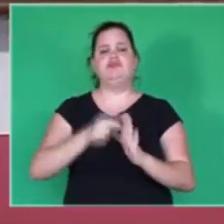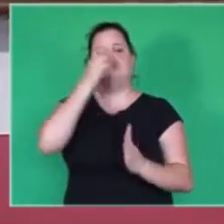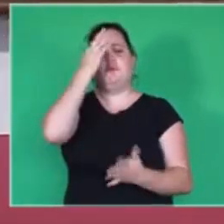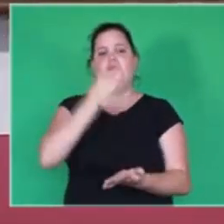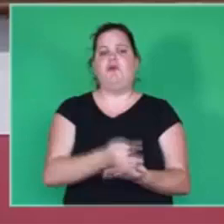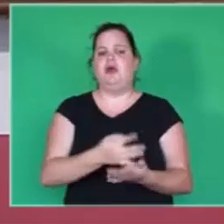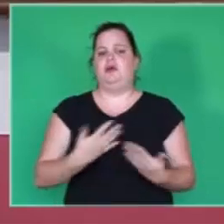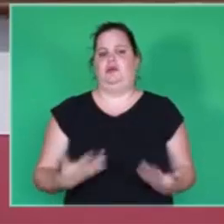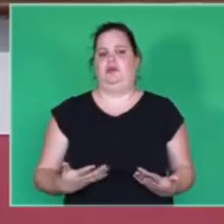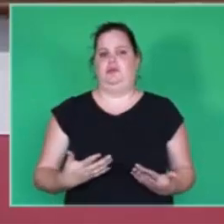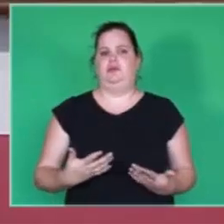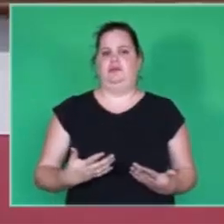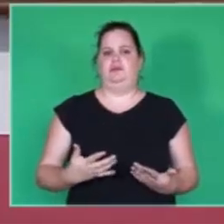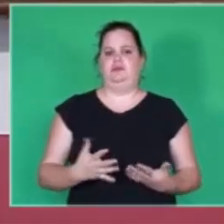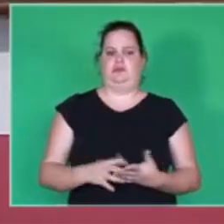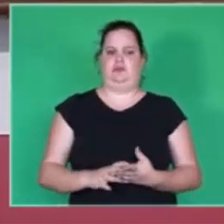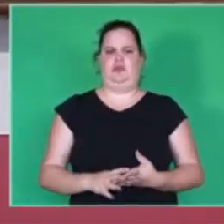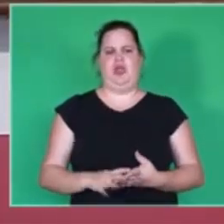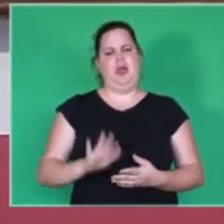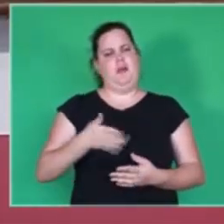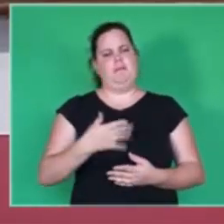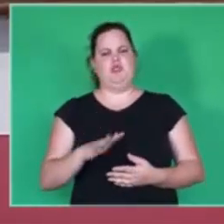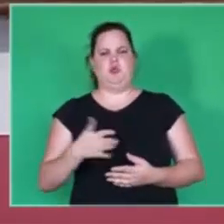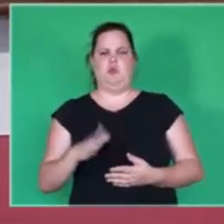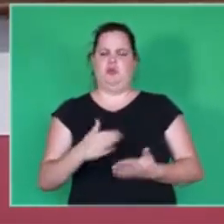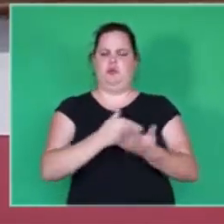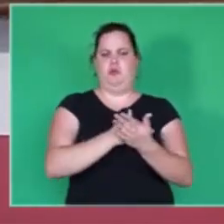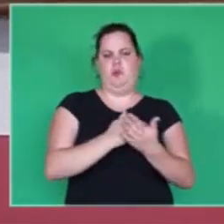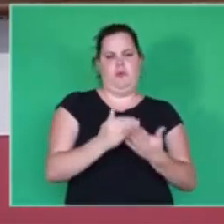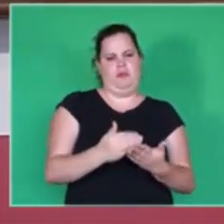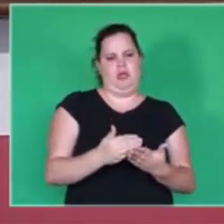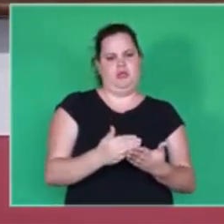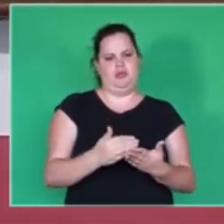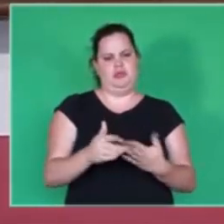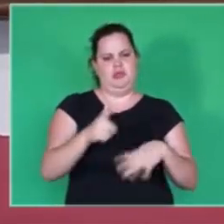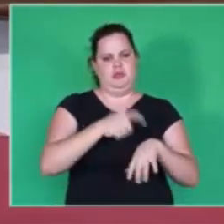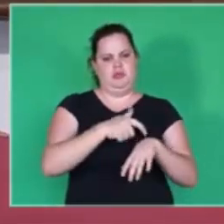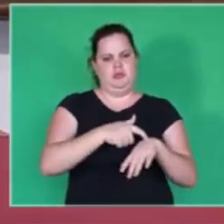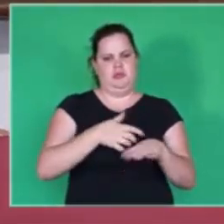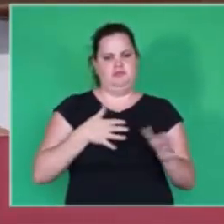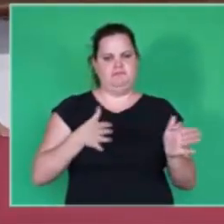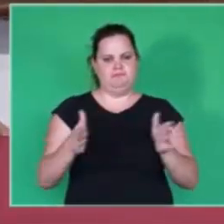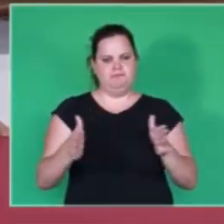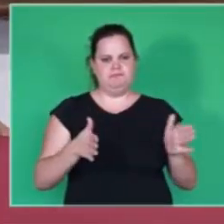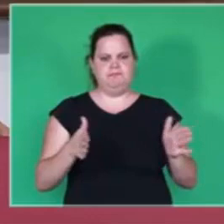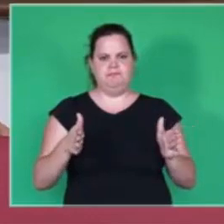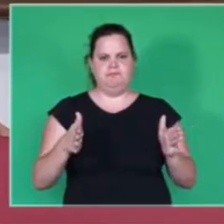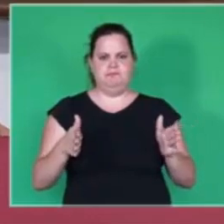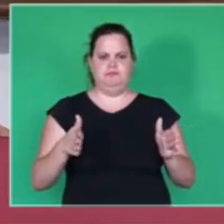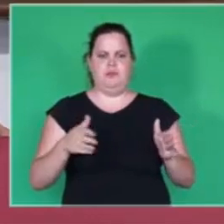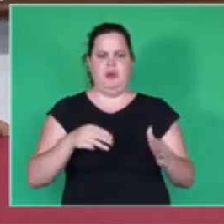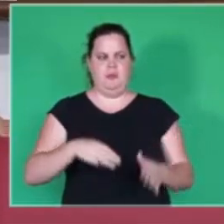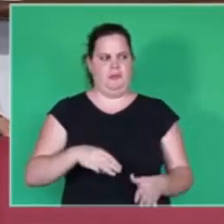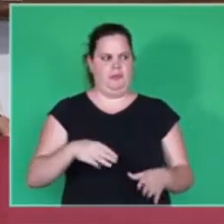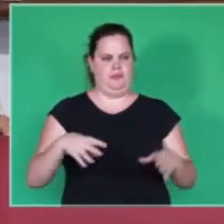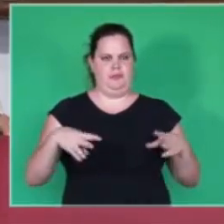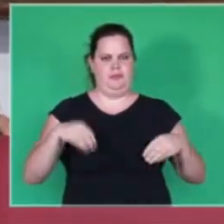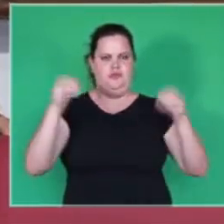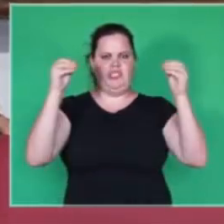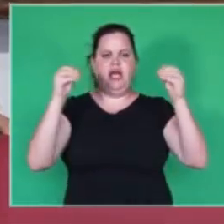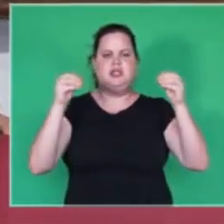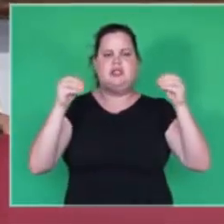425, que foi mais ou menos o início do período chamado medieval, que durou 1000 anos,